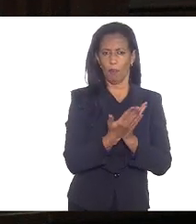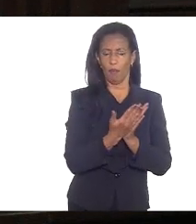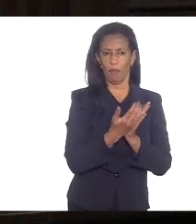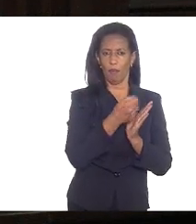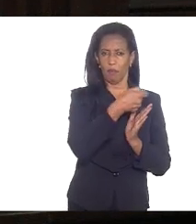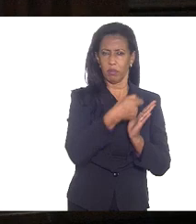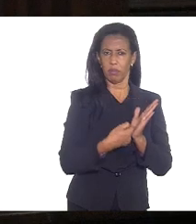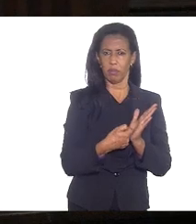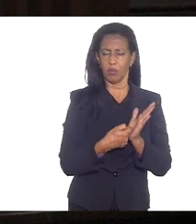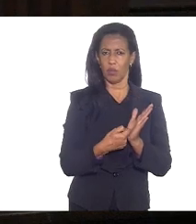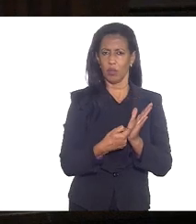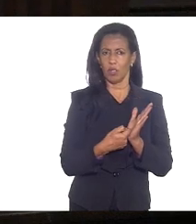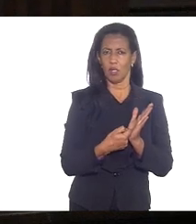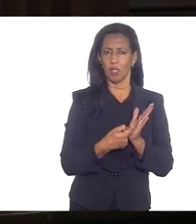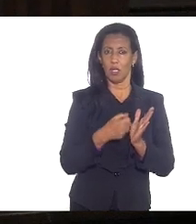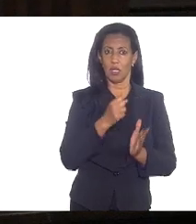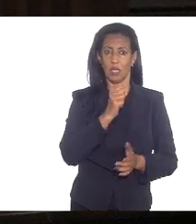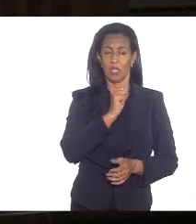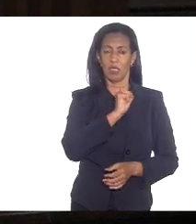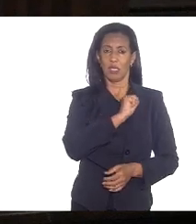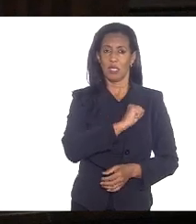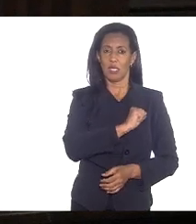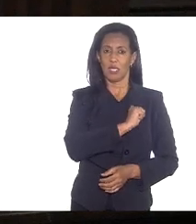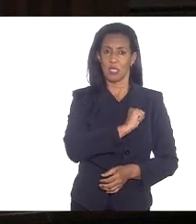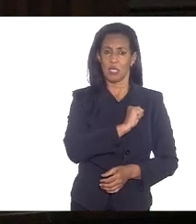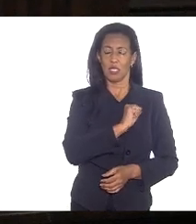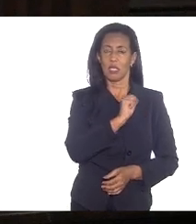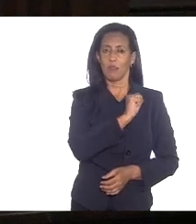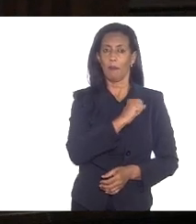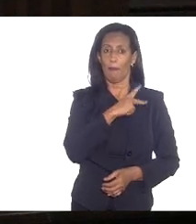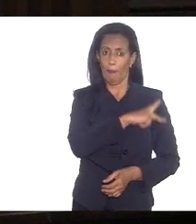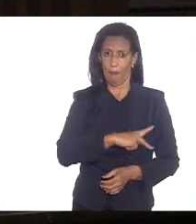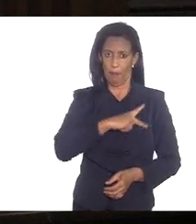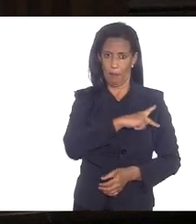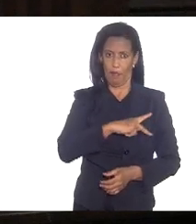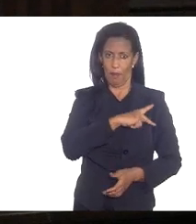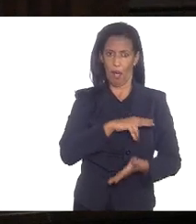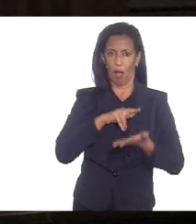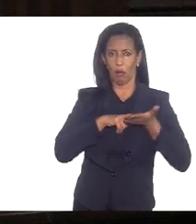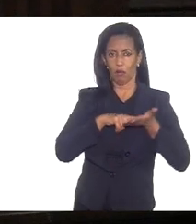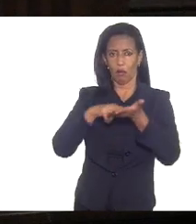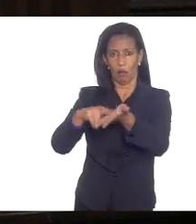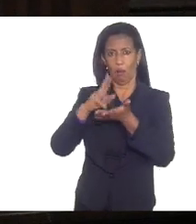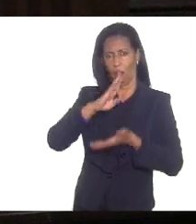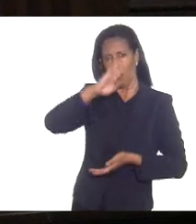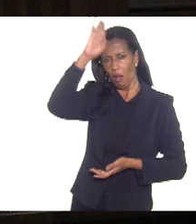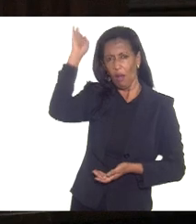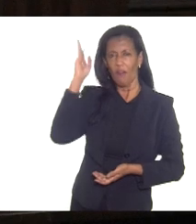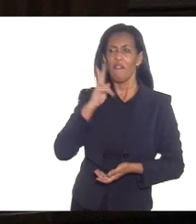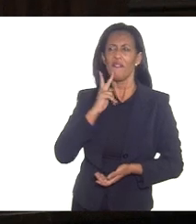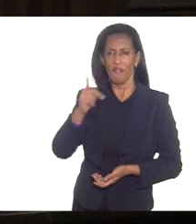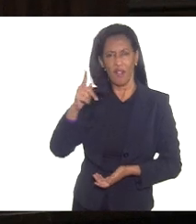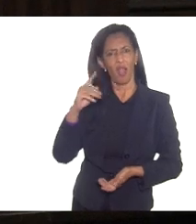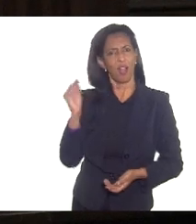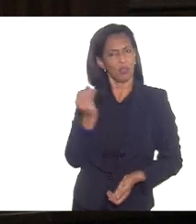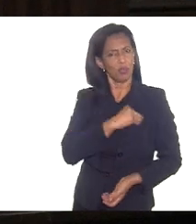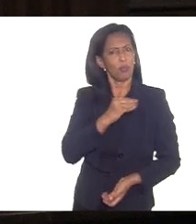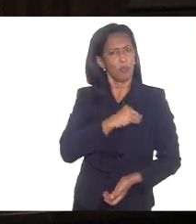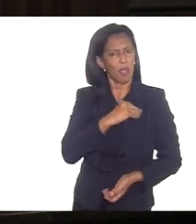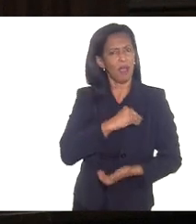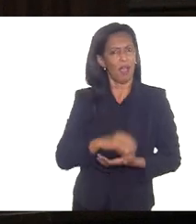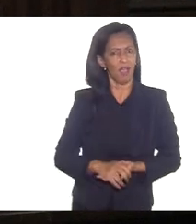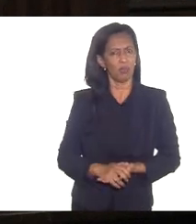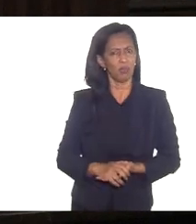padre afirmou que São Paulo, na carta aos Romanos, refere-se a esse pecado como causa